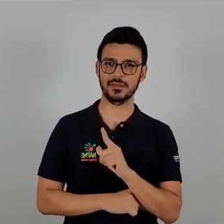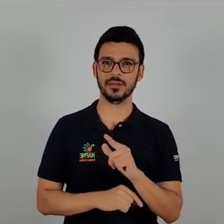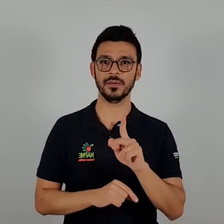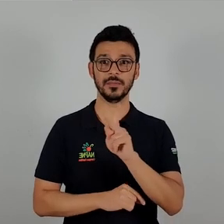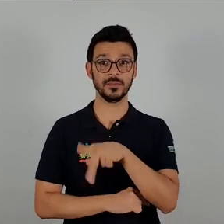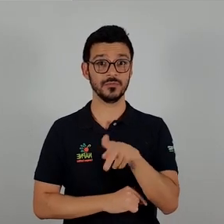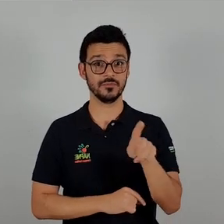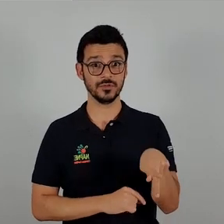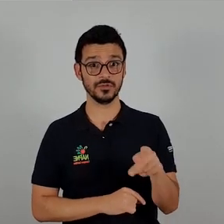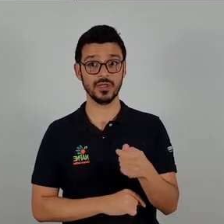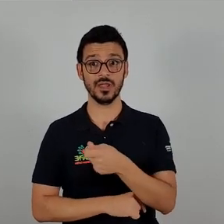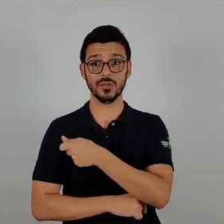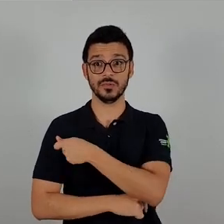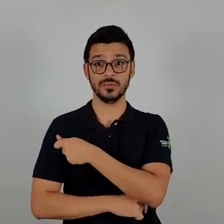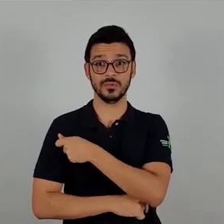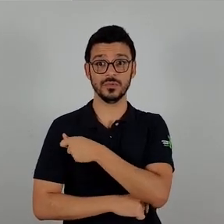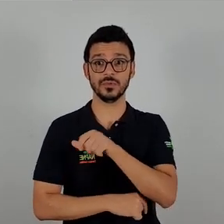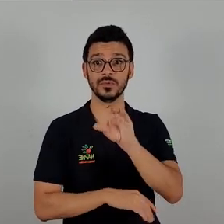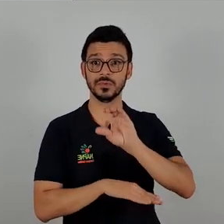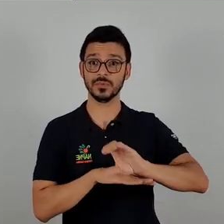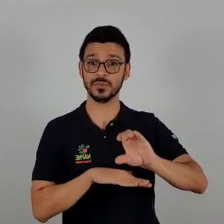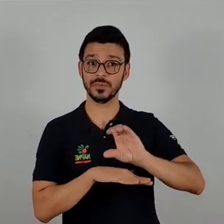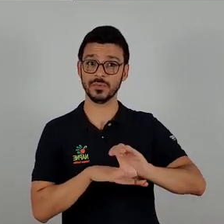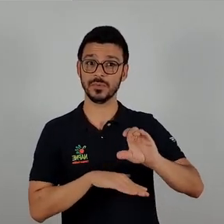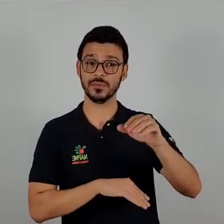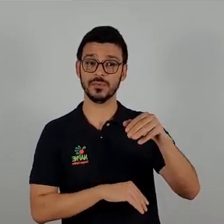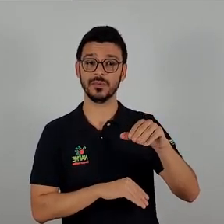holística, né, que cuida desse todo aí. Então,